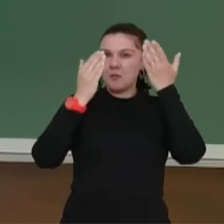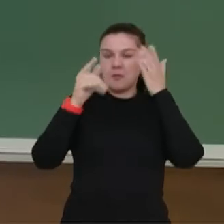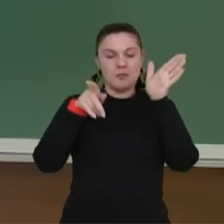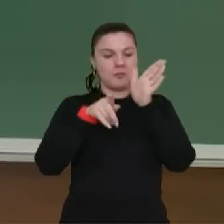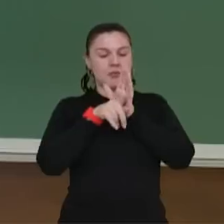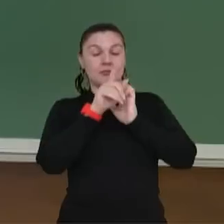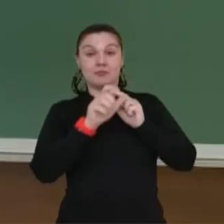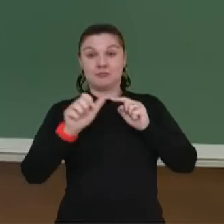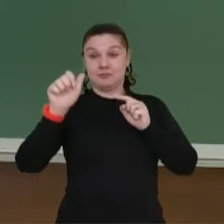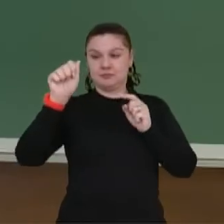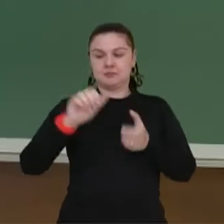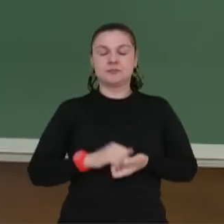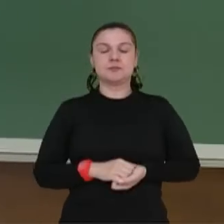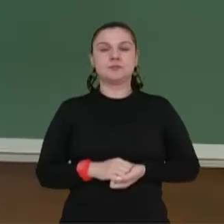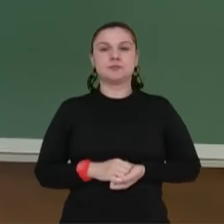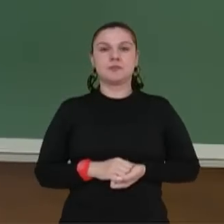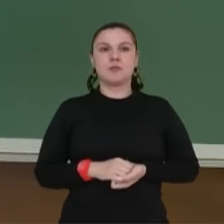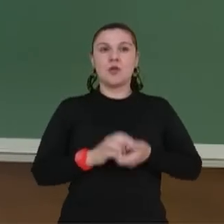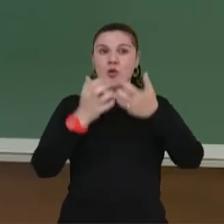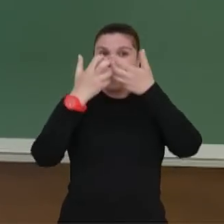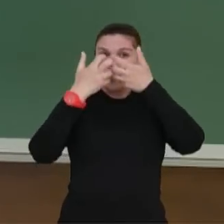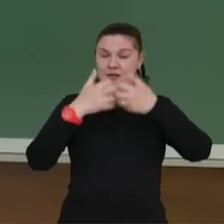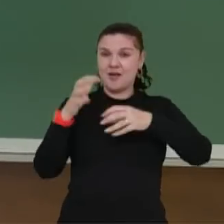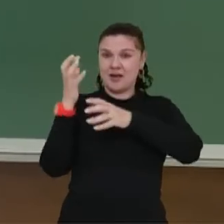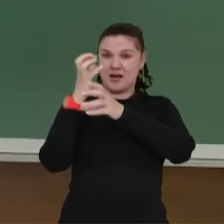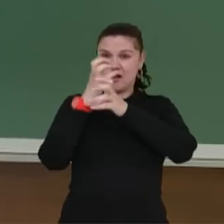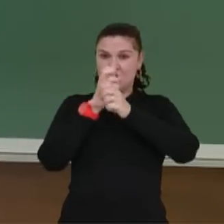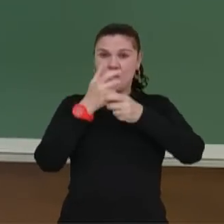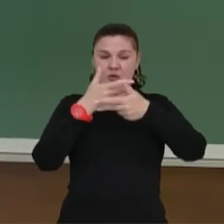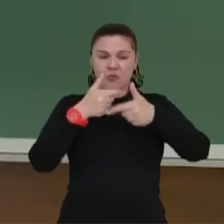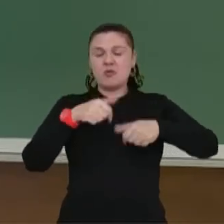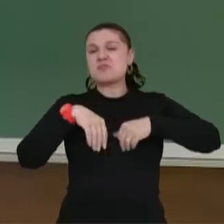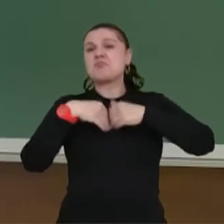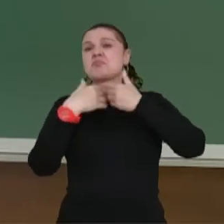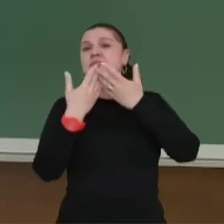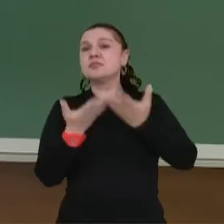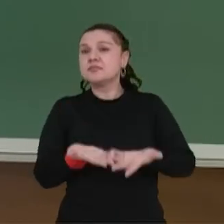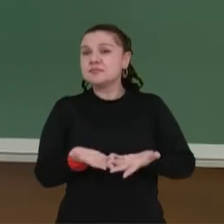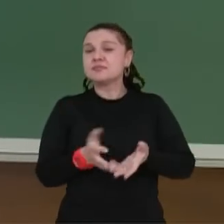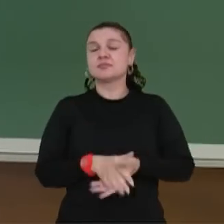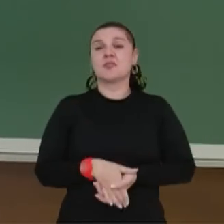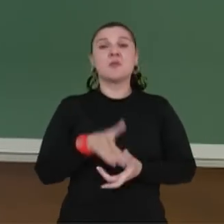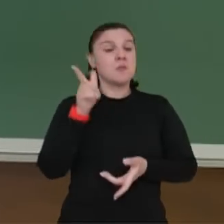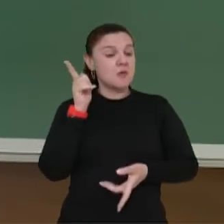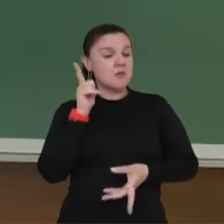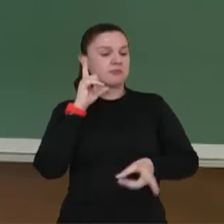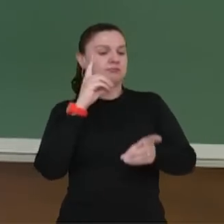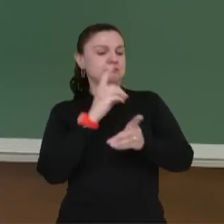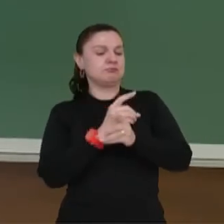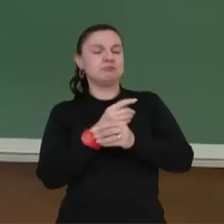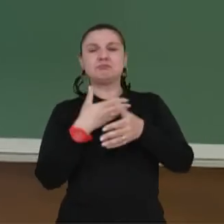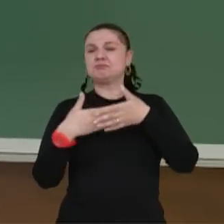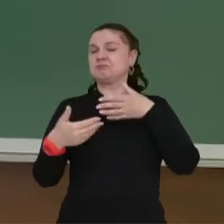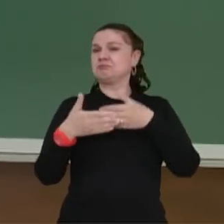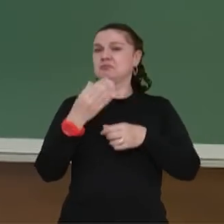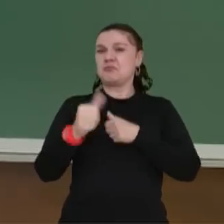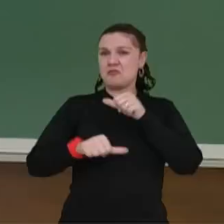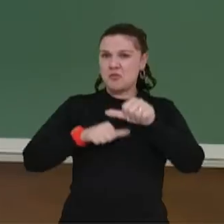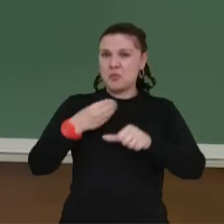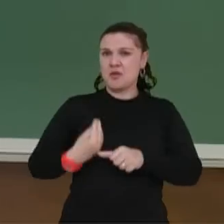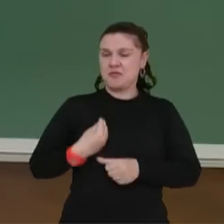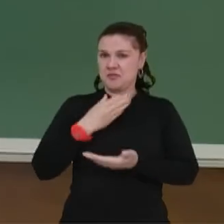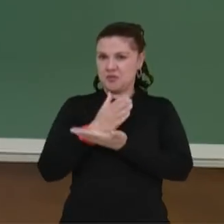a partir da letra A. Efetuar cálculos a partir de fatos aleatórios para obter conclusões que não influenciam